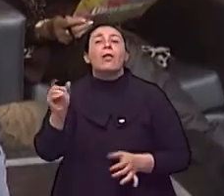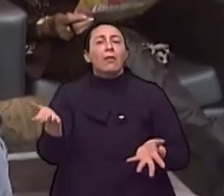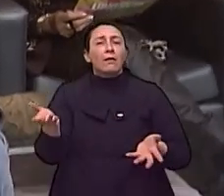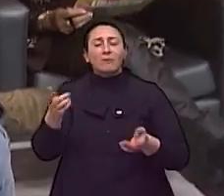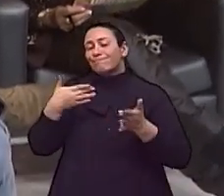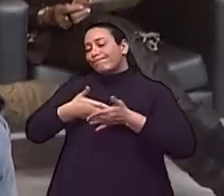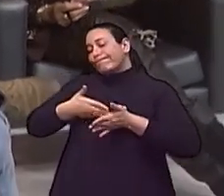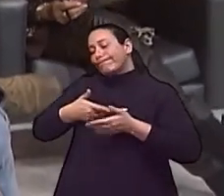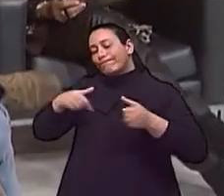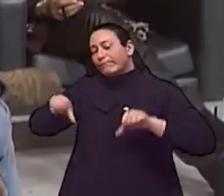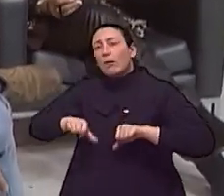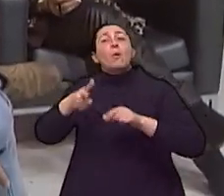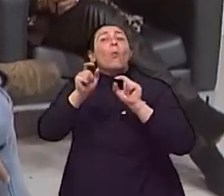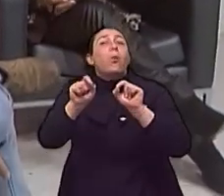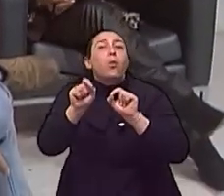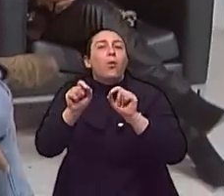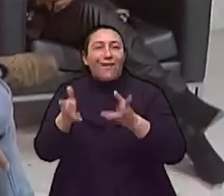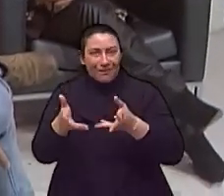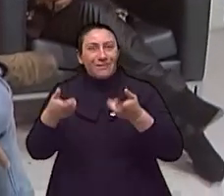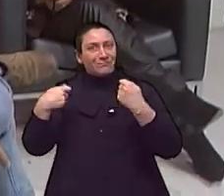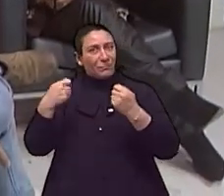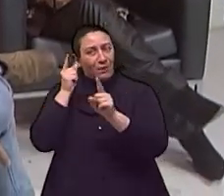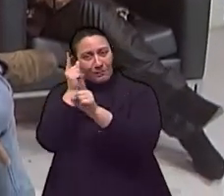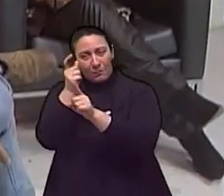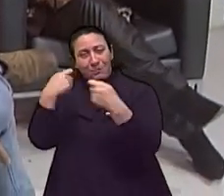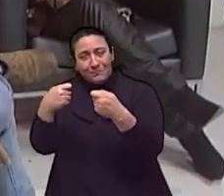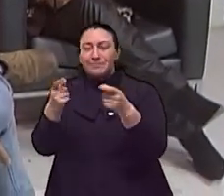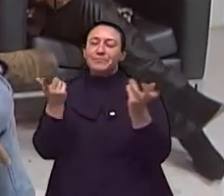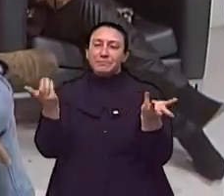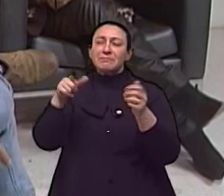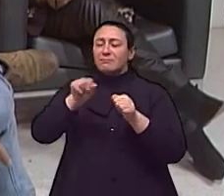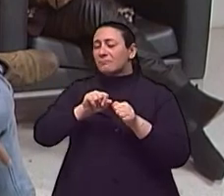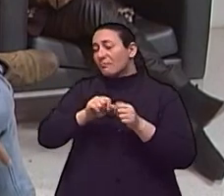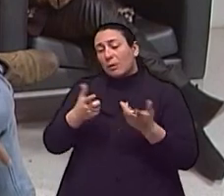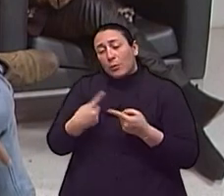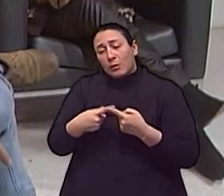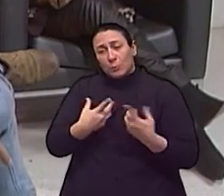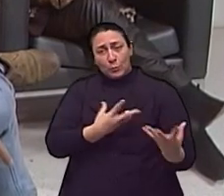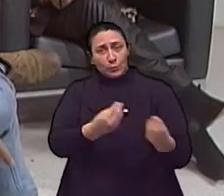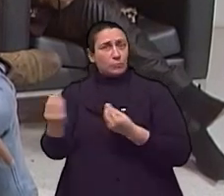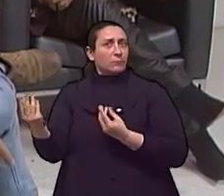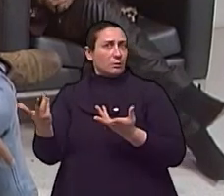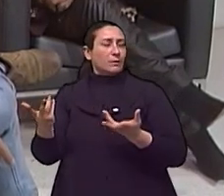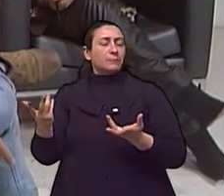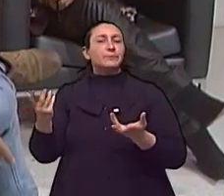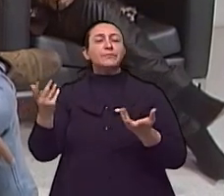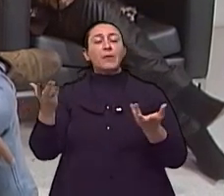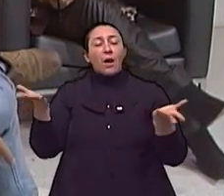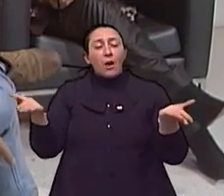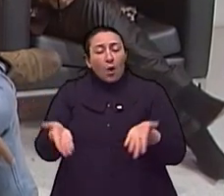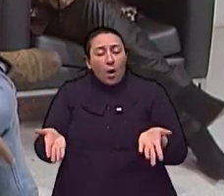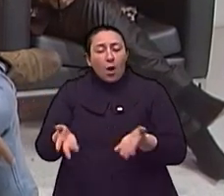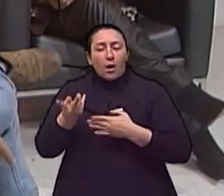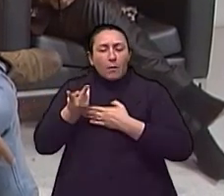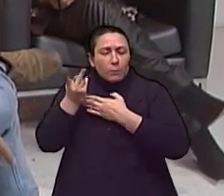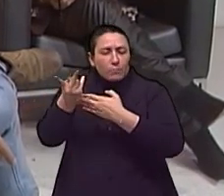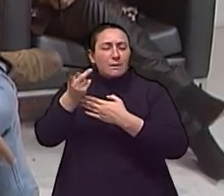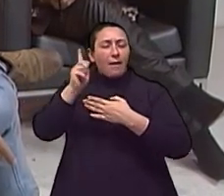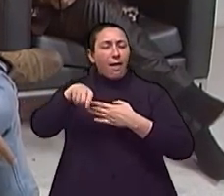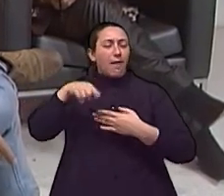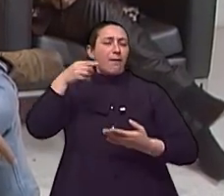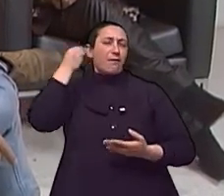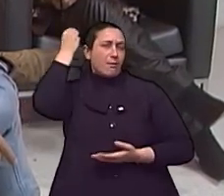tudo que eu não sei não quero mais tua exatamente amo do que eu não fiz é muito grande né então a busca de um terapeuta